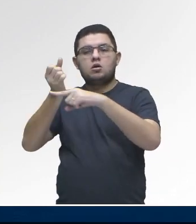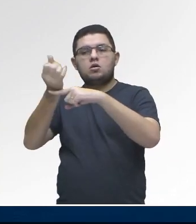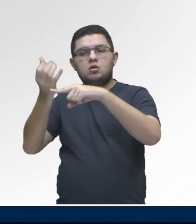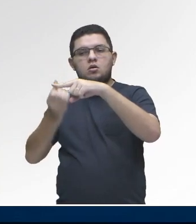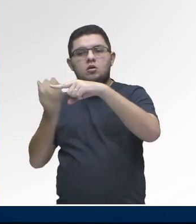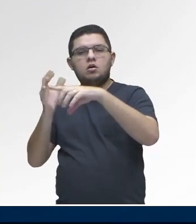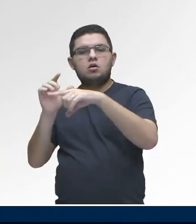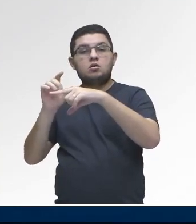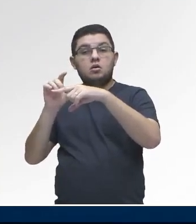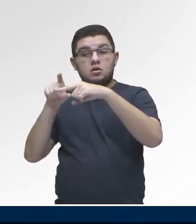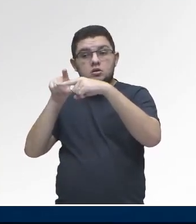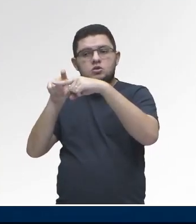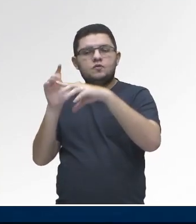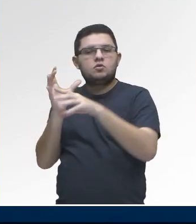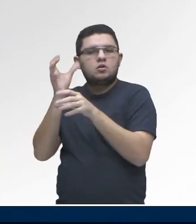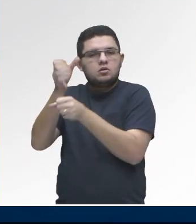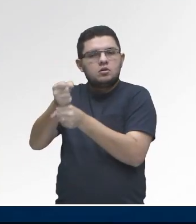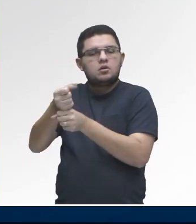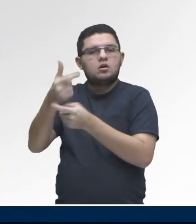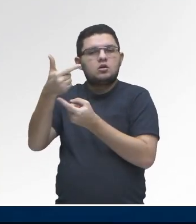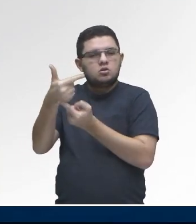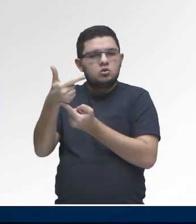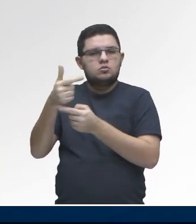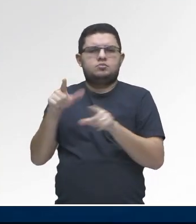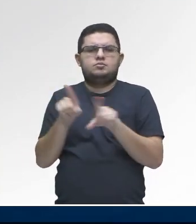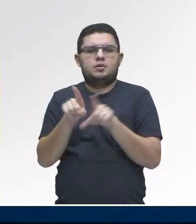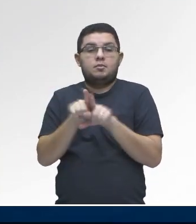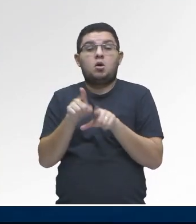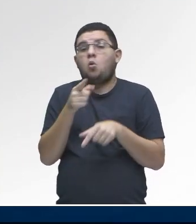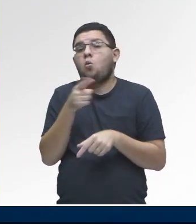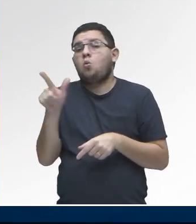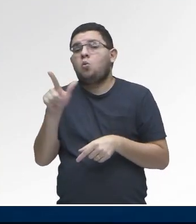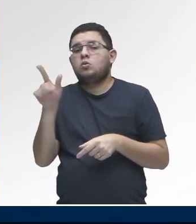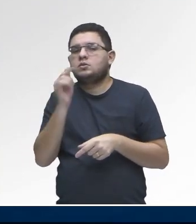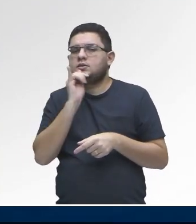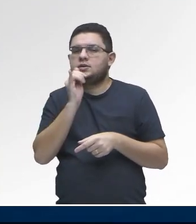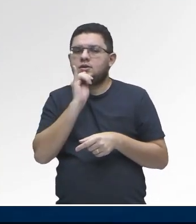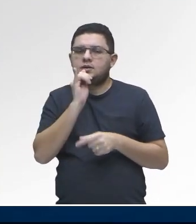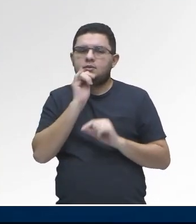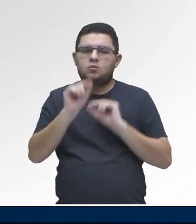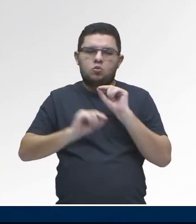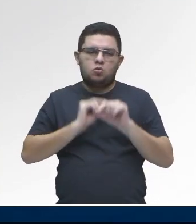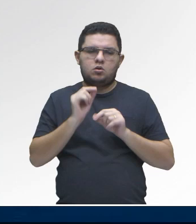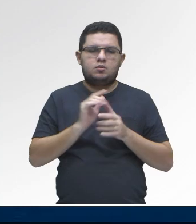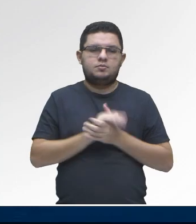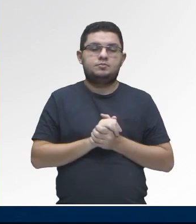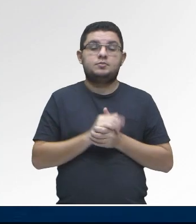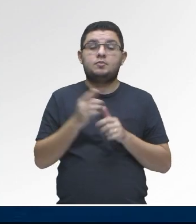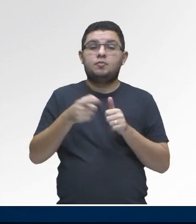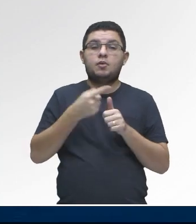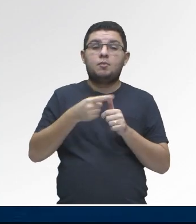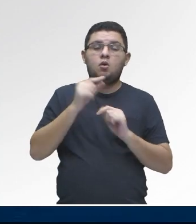Já no outro exemplo, o que é que você fez? Você primeiro resolveu a divisão.